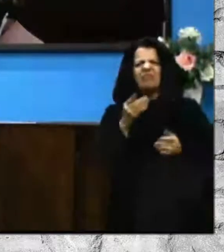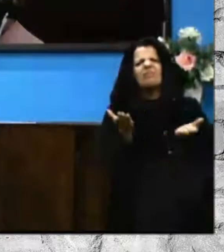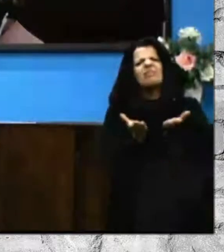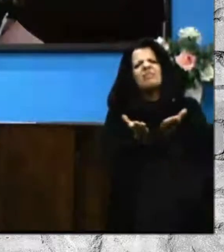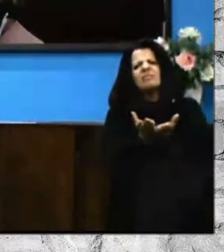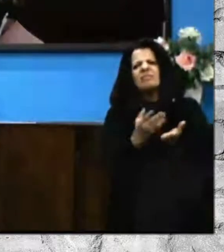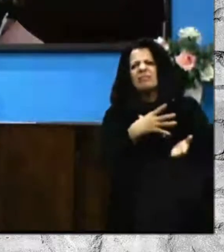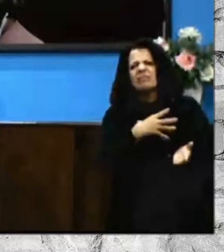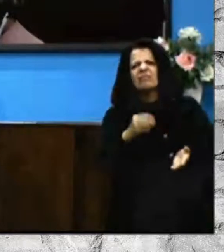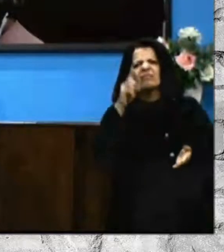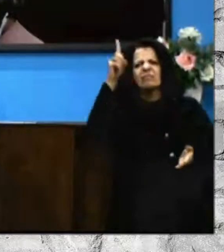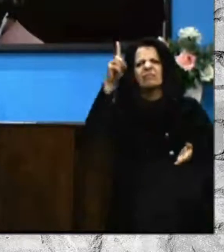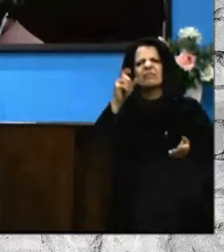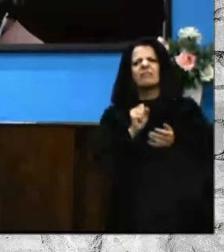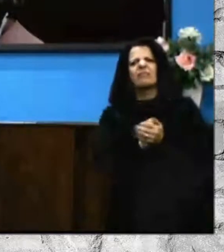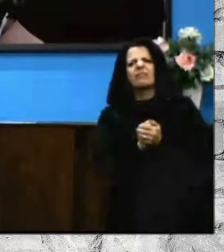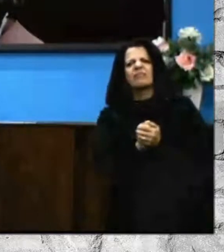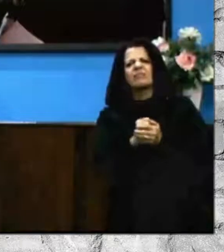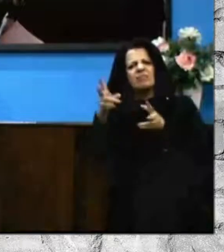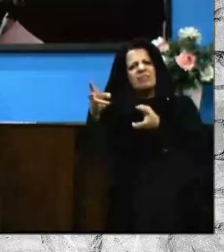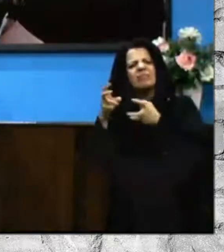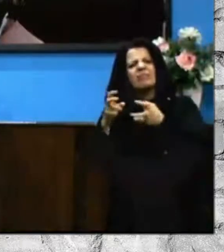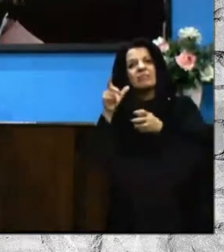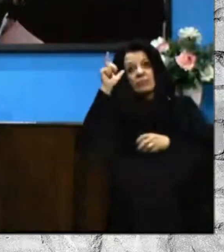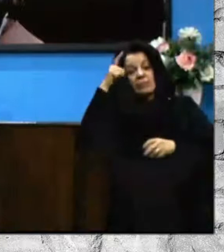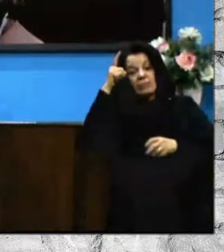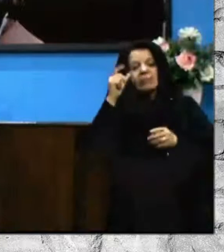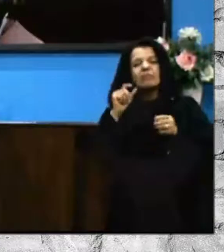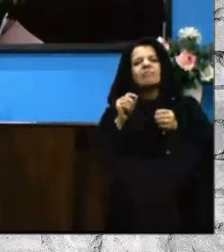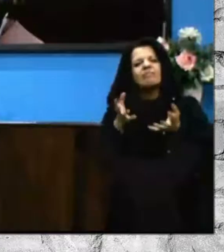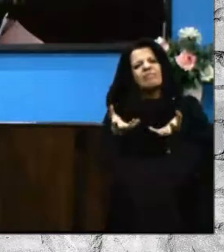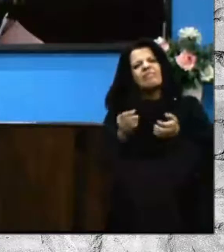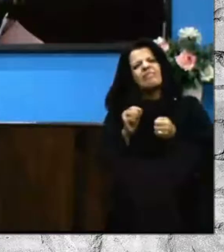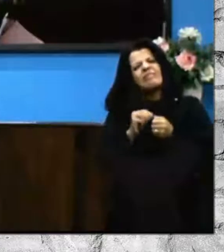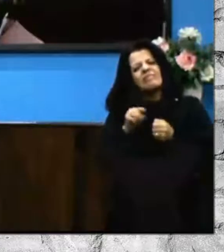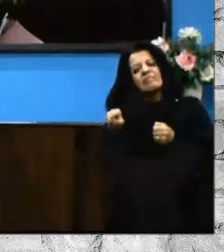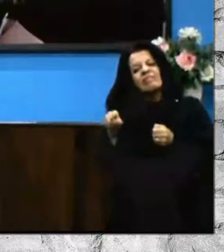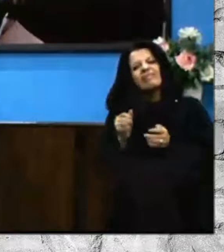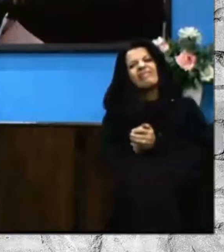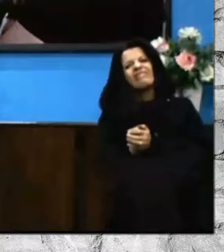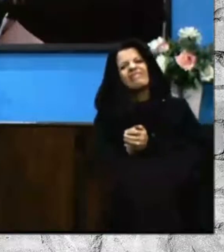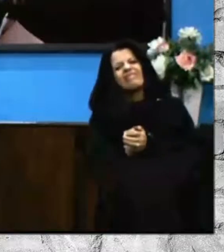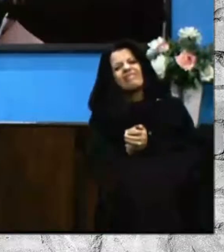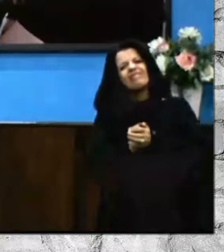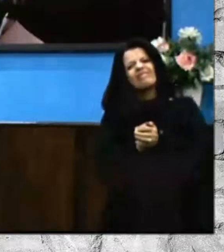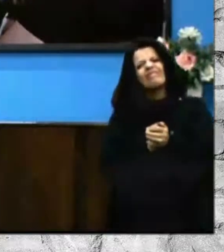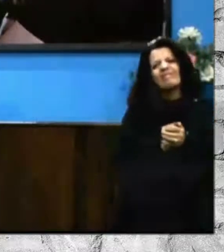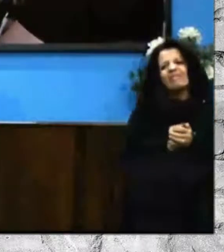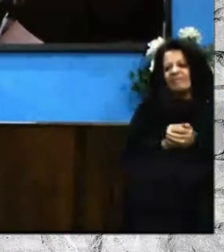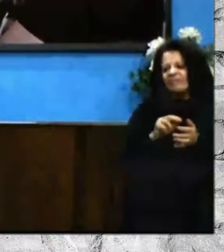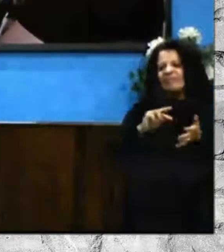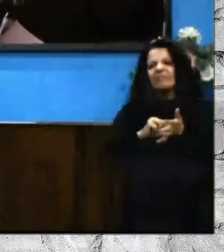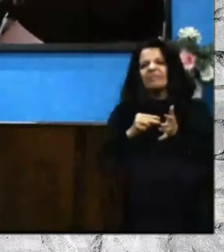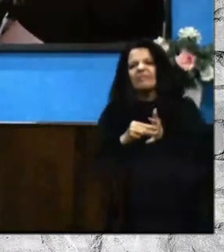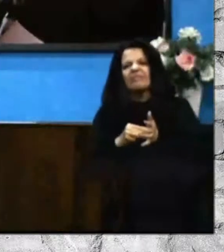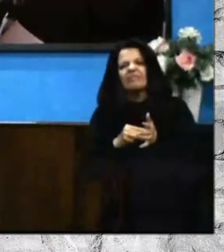Você é filho de Deus? Percebe o que o diabo está querendo fazer aqui? Você consegue enxergar? Olha o que ele está dizendo na